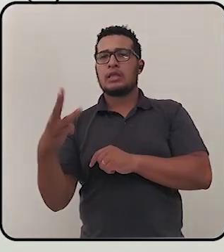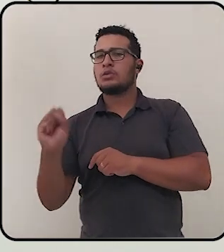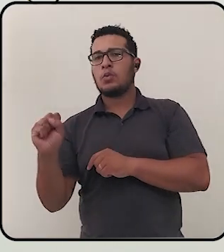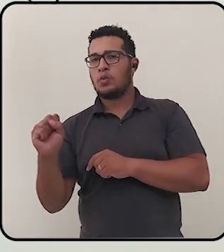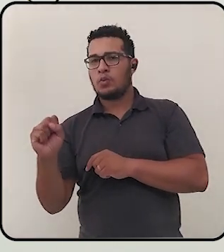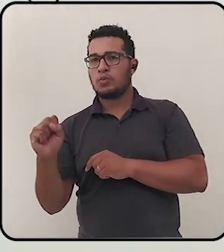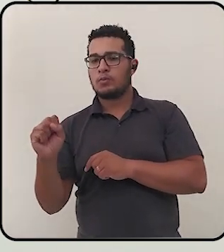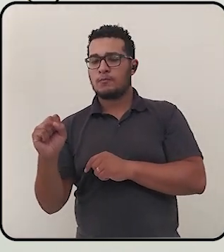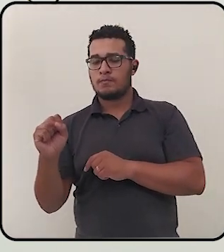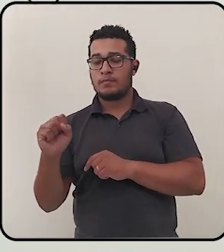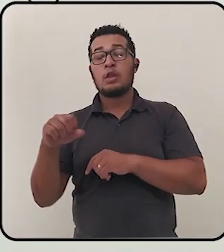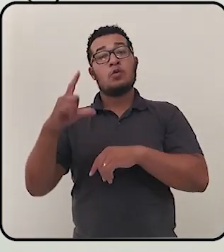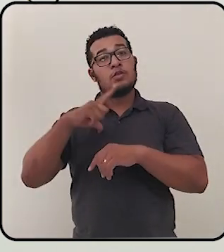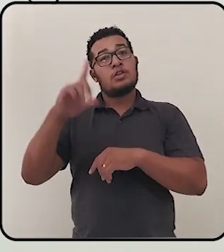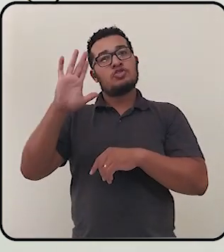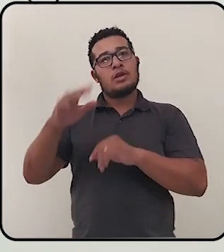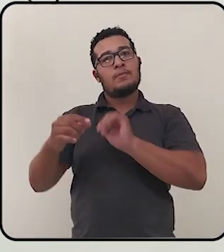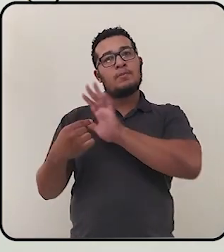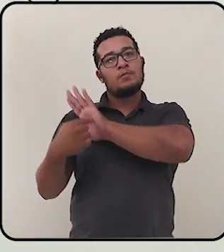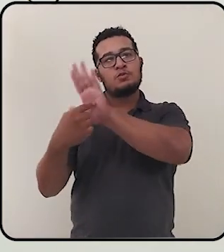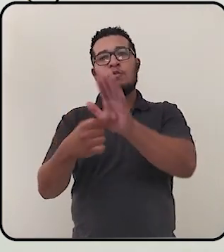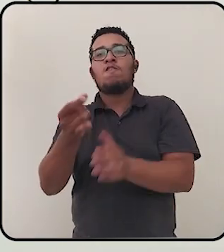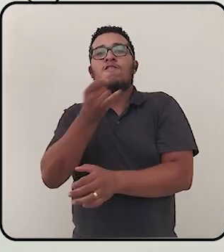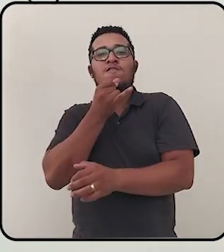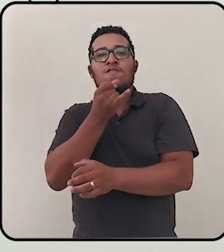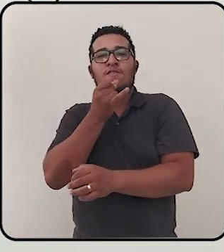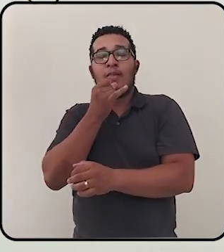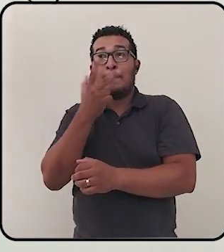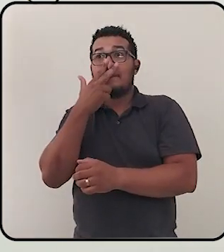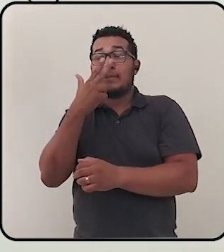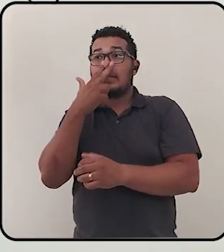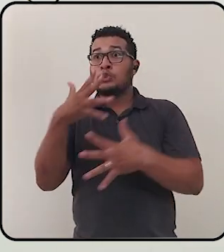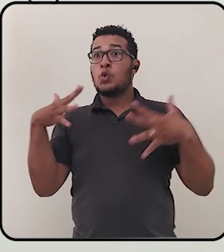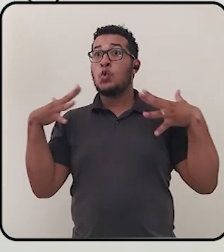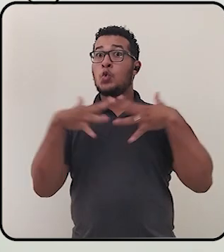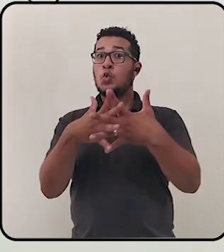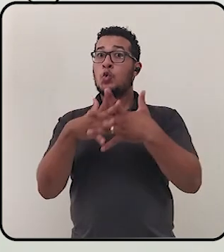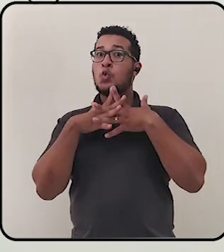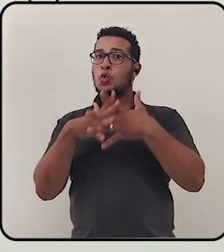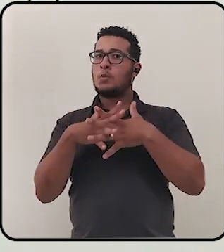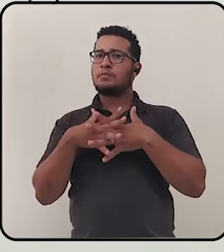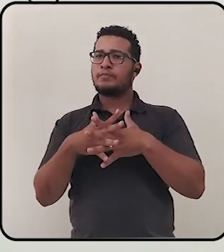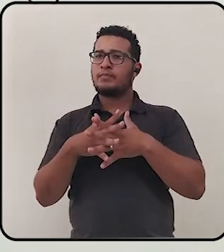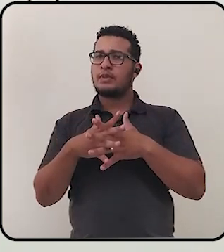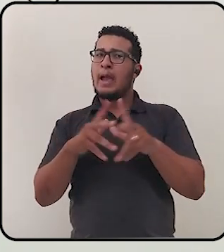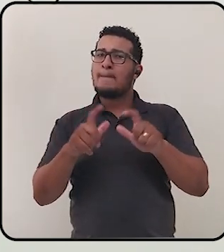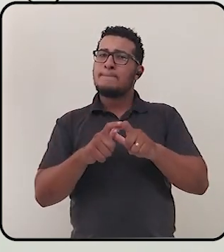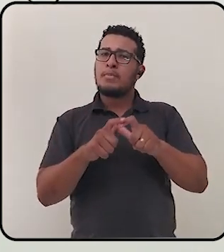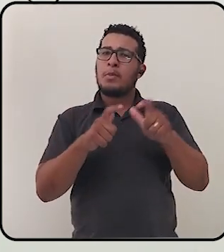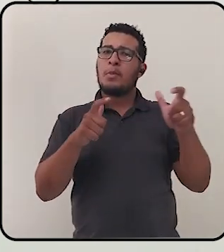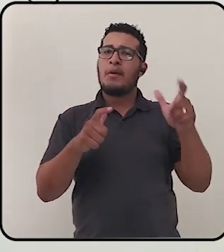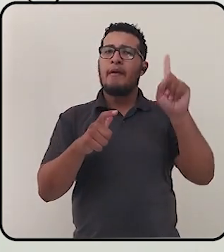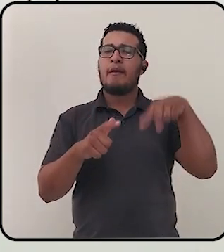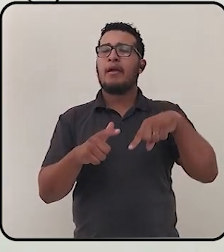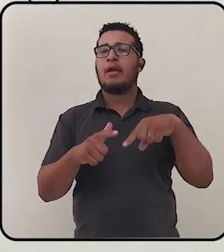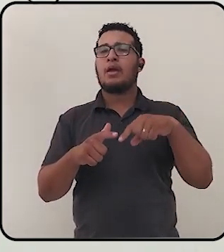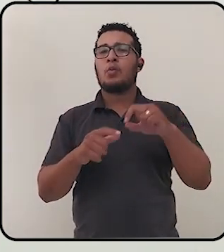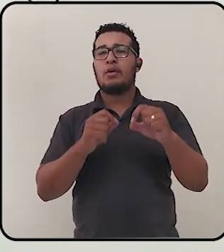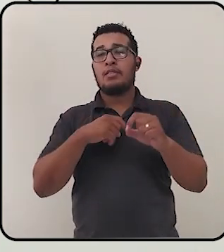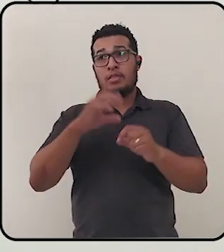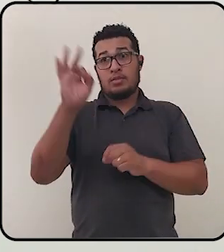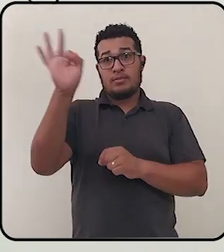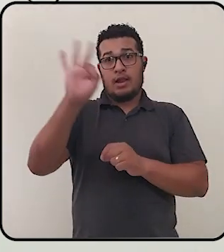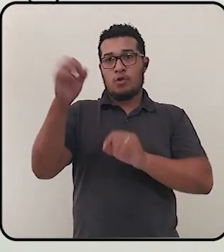fusos são 38? Aqui é o seguinte, eu compliquei, tá? Eu coloquei um exemplo do mais complexo